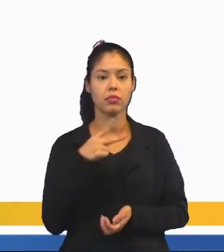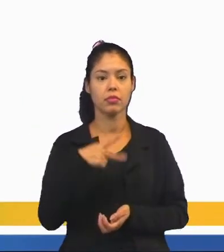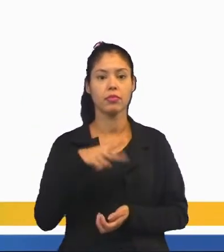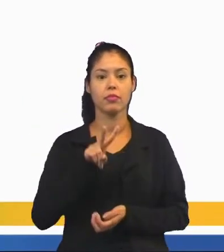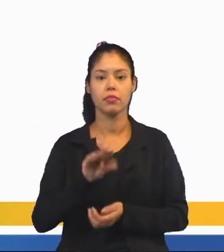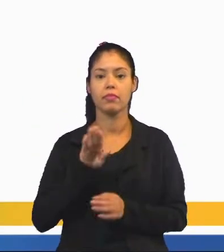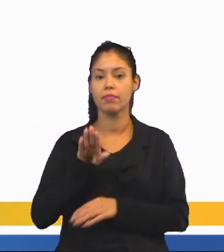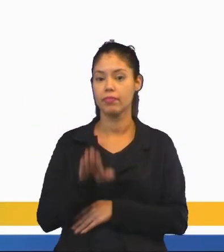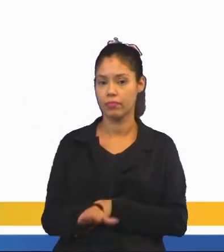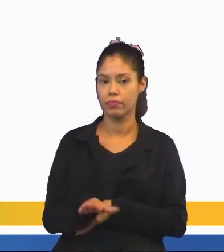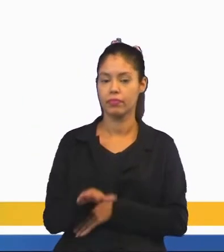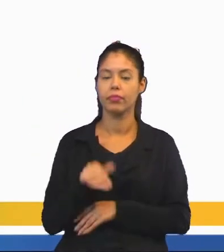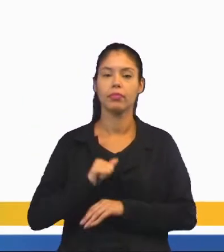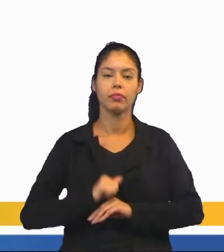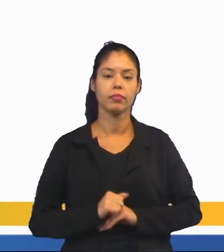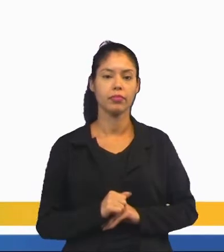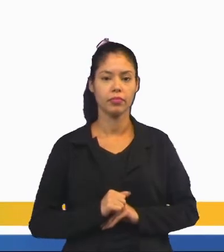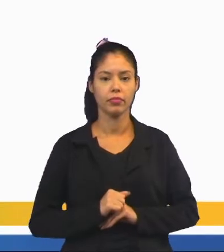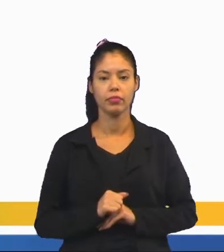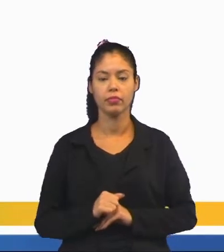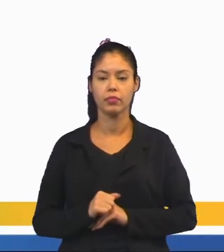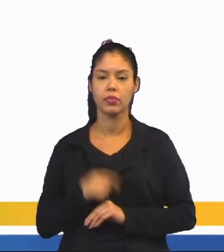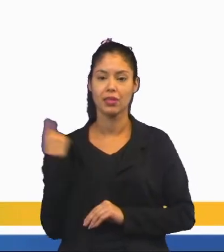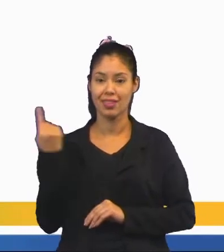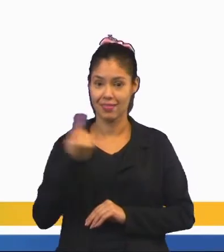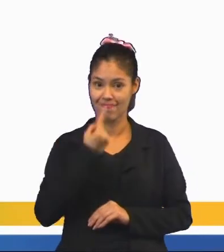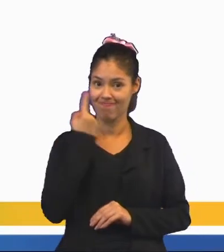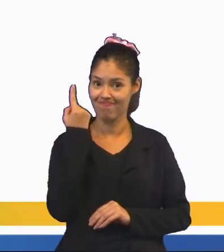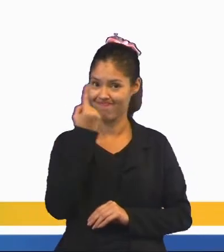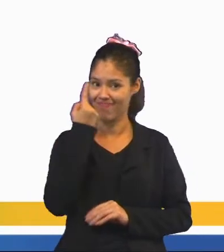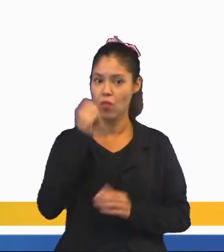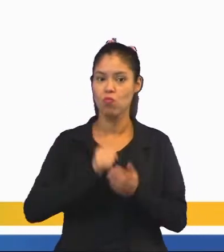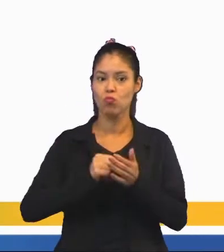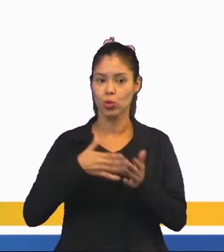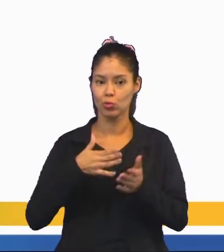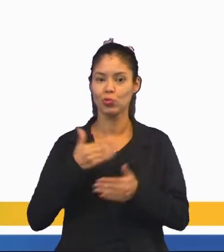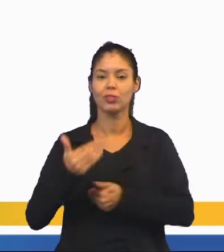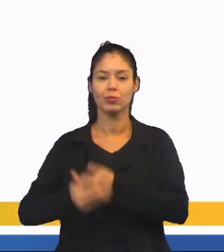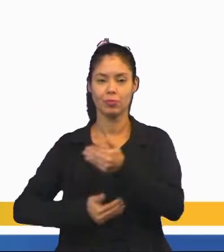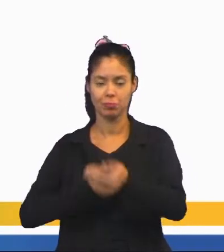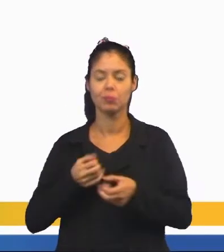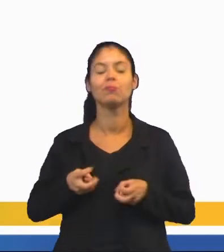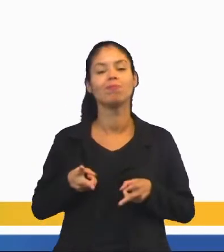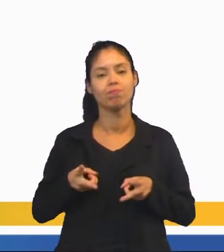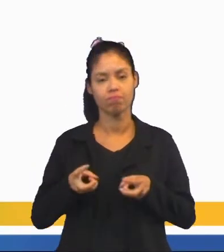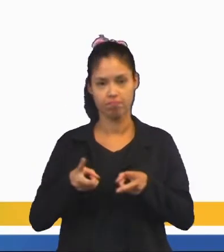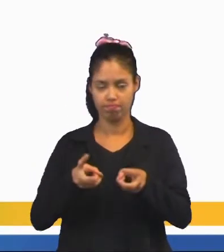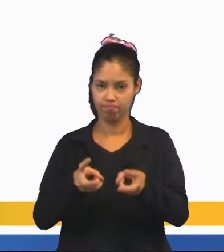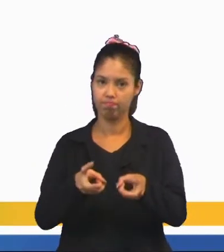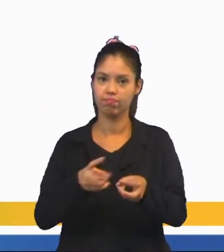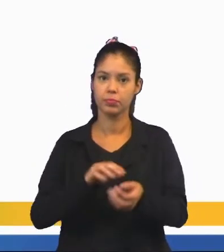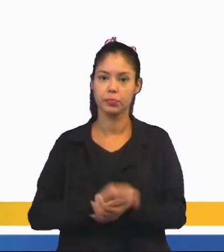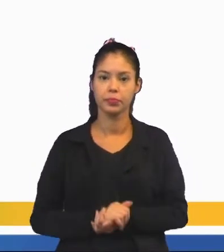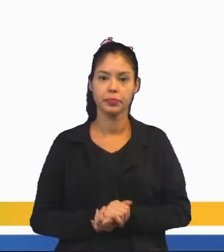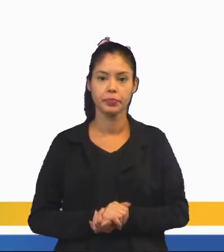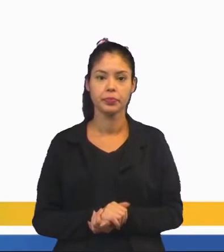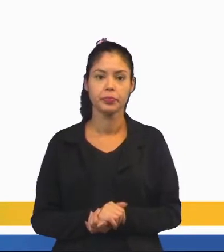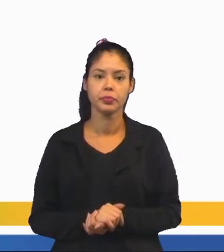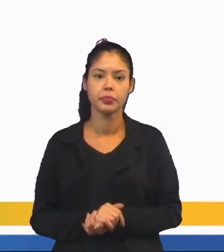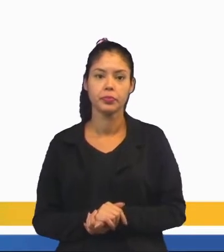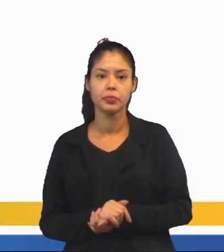tipos de HPV, com baixo e alto risco para levar ao desenvolvimento de cânceres.